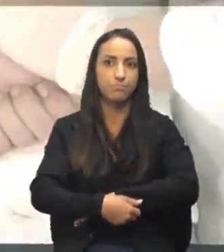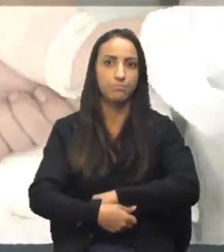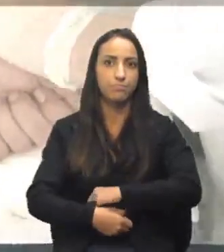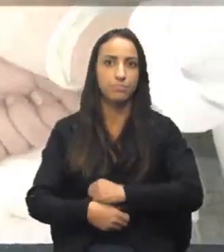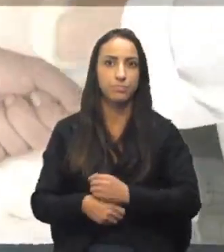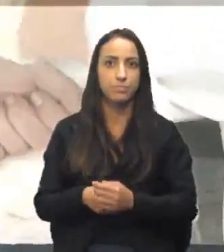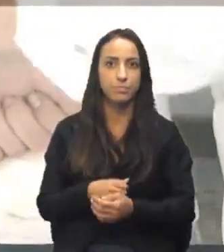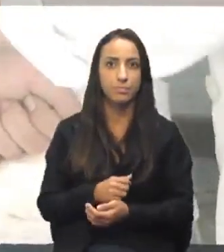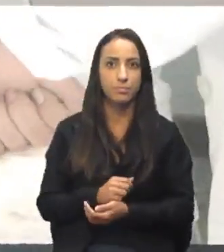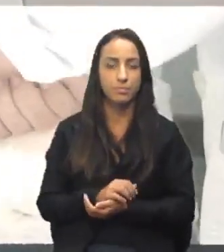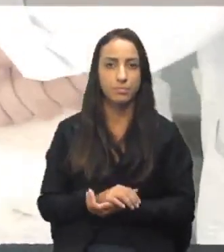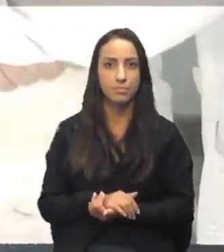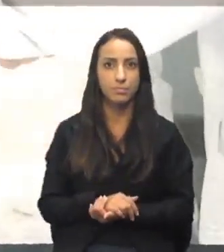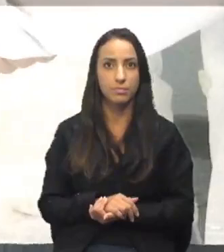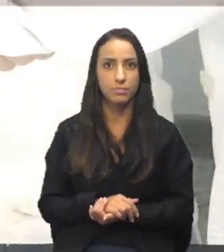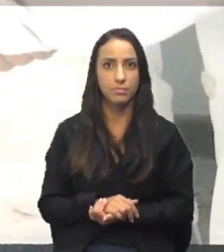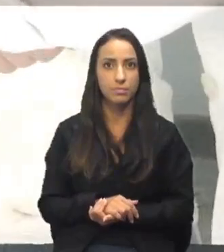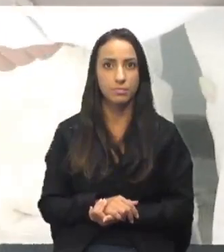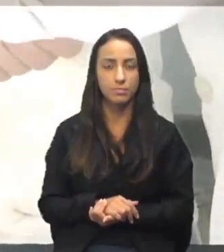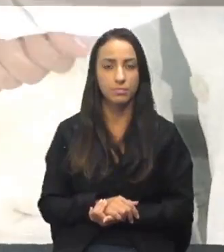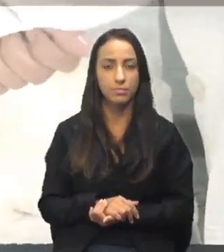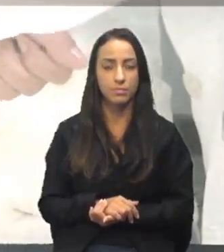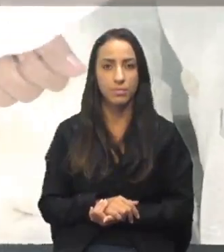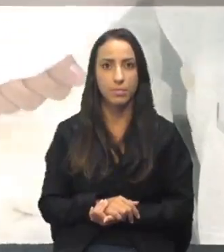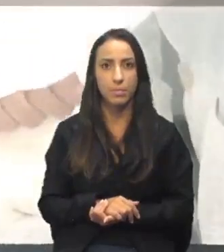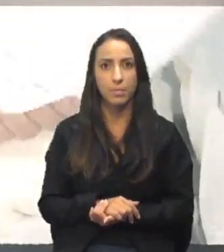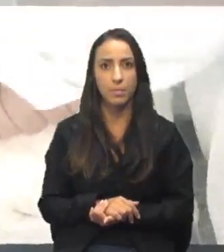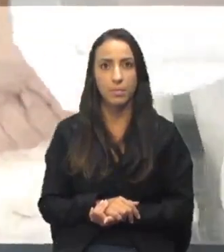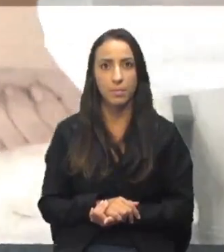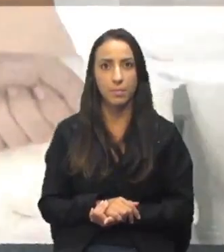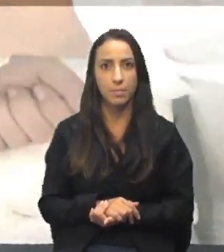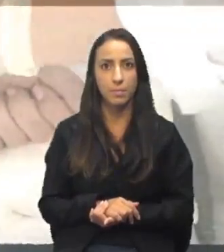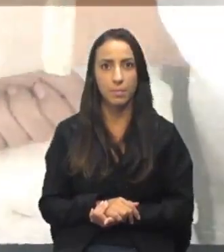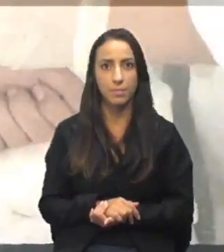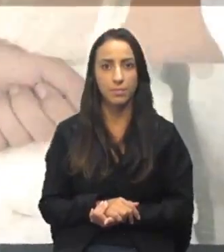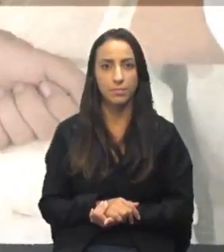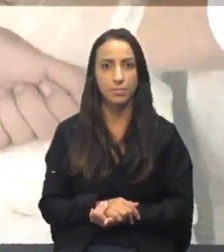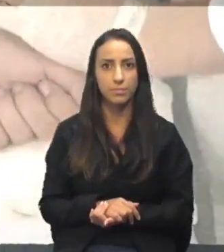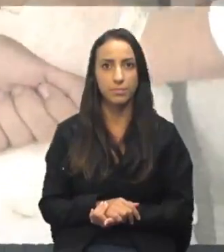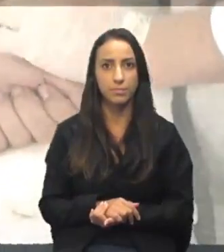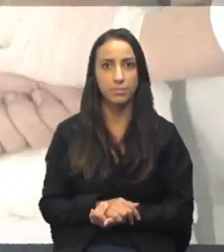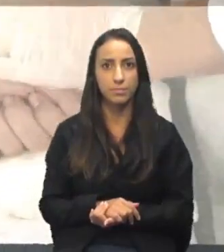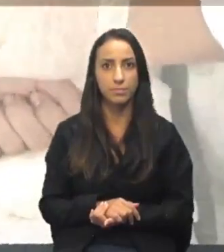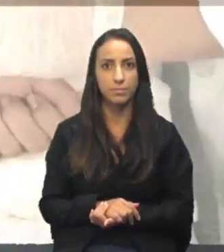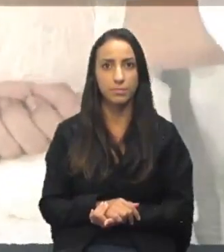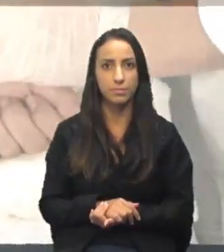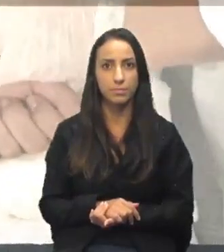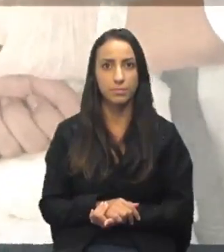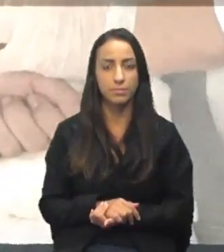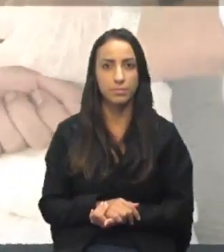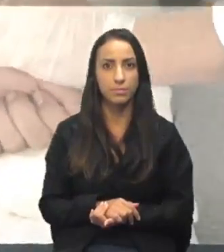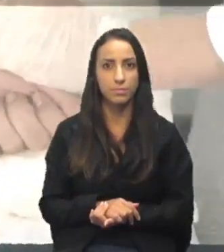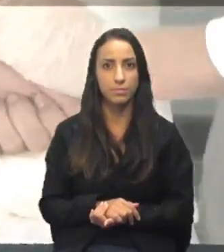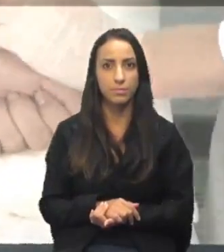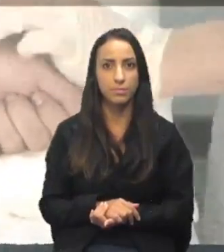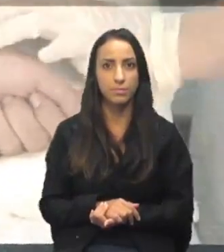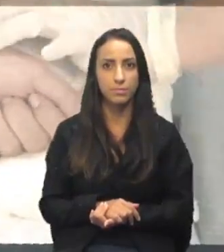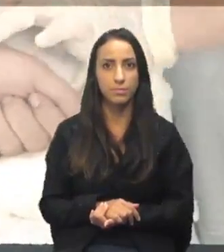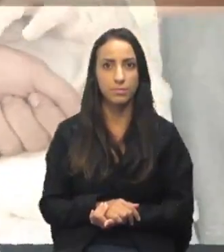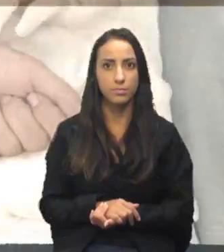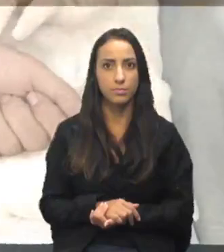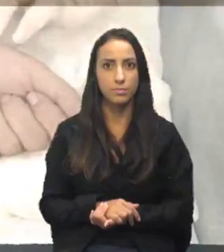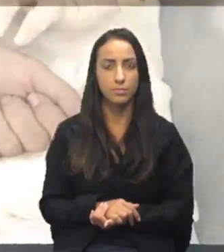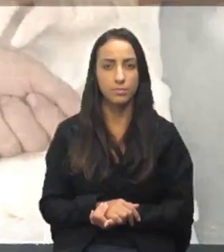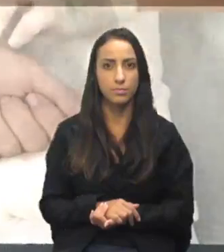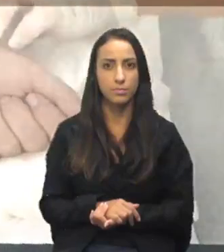a fixação, então, e a realização da atadura, não só circular, mas em todos. Então, aqui nós estamos realizando